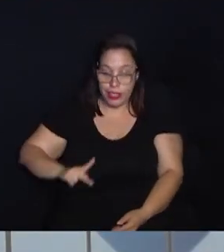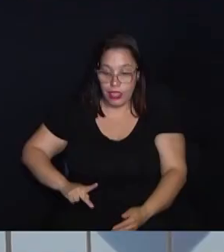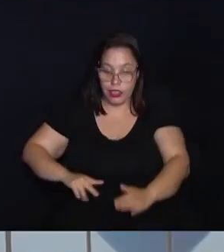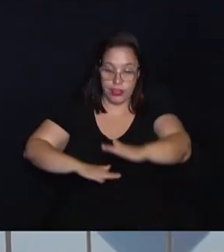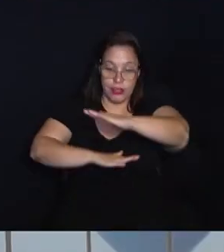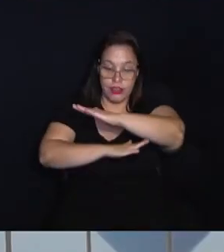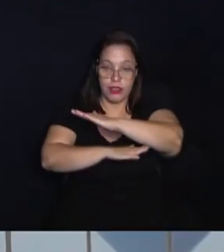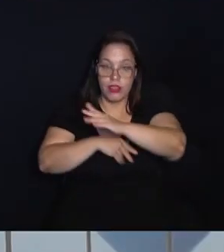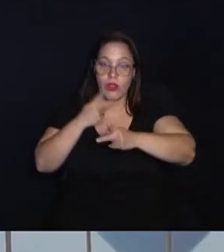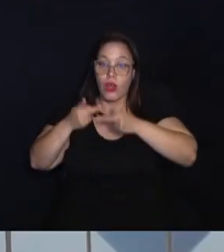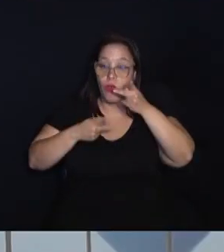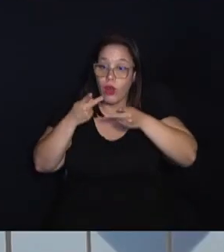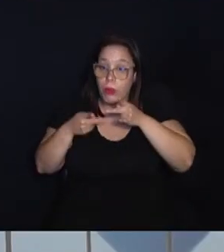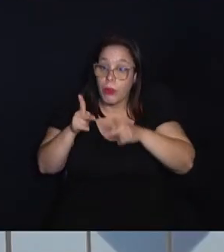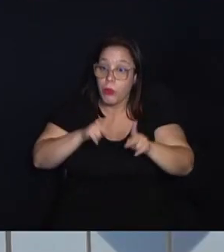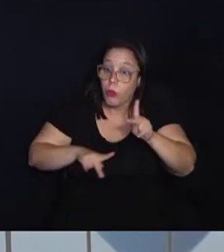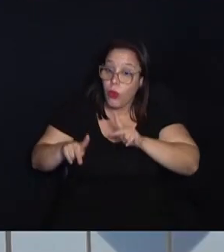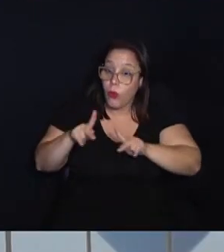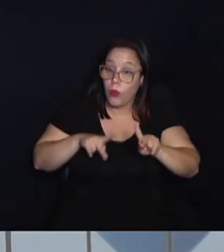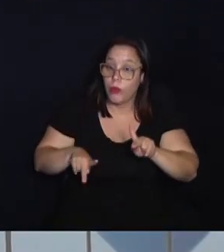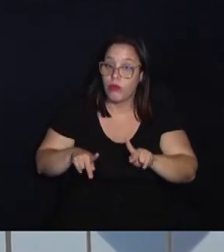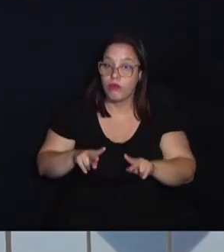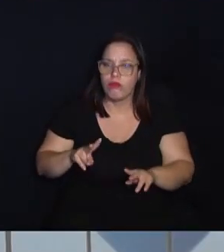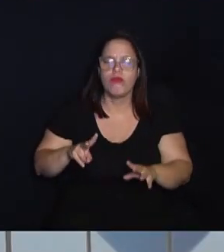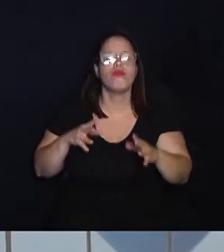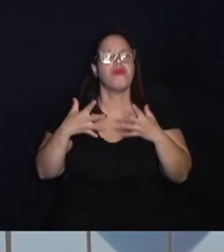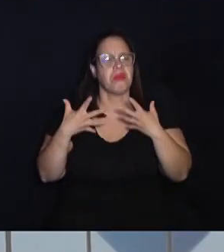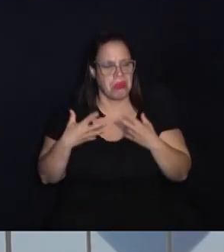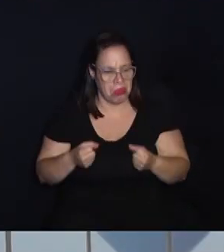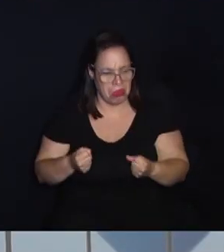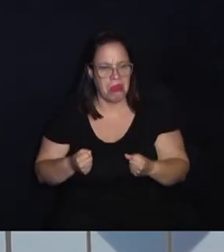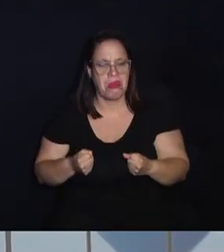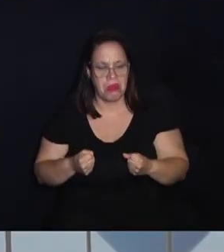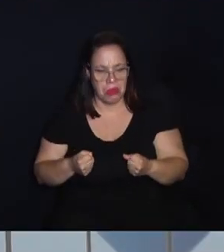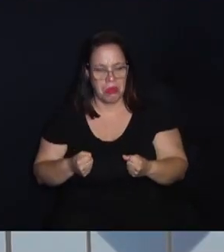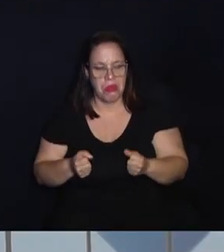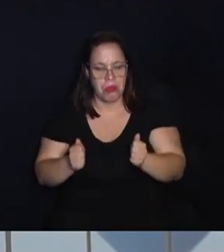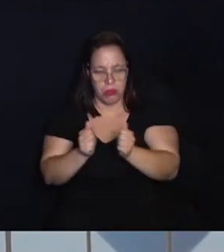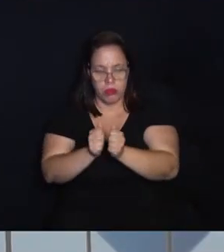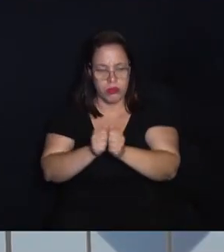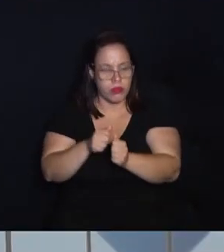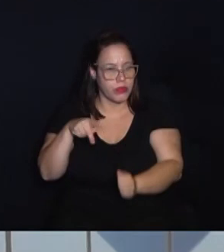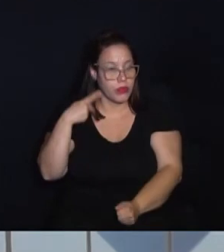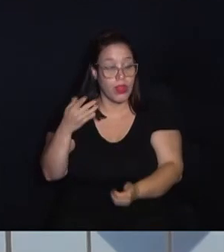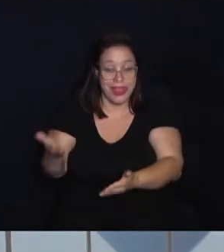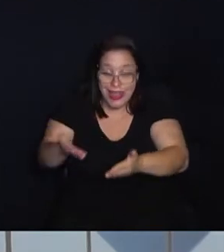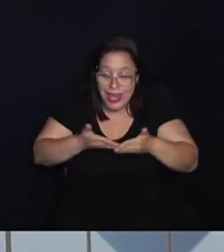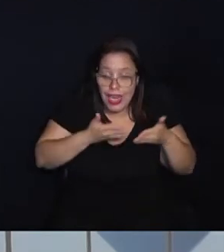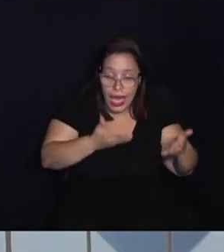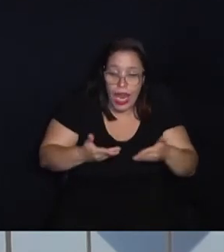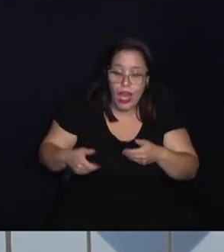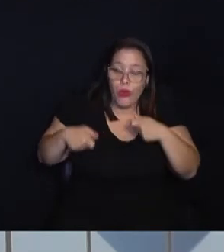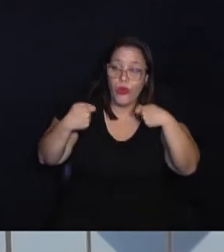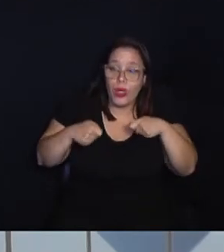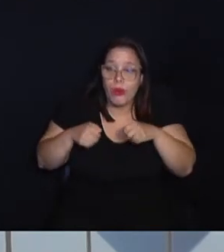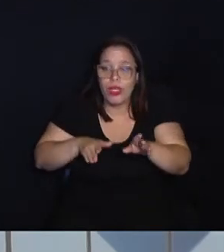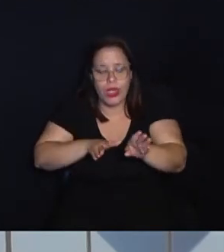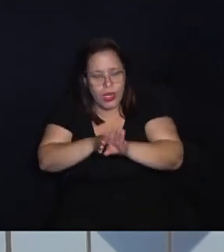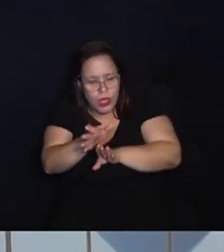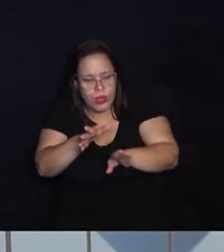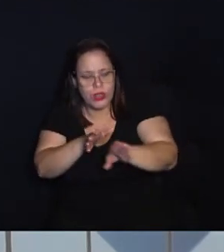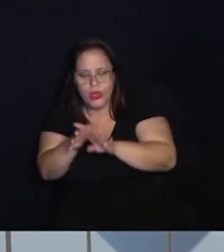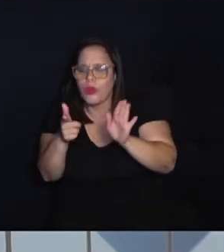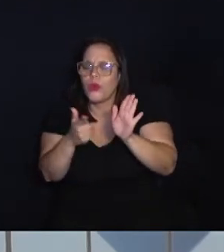Eu quero falar para a população que conte com a Câmara, conte com os vereadores, traga as suas demandas, as suas reivindicações, aponte